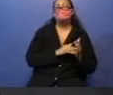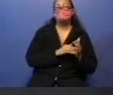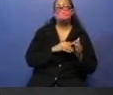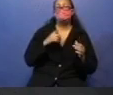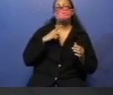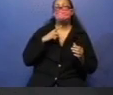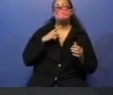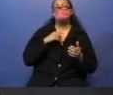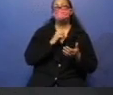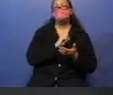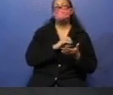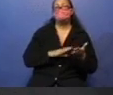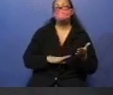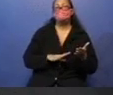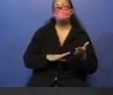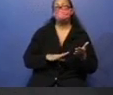uma